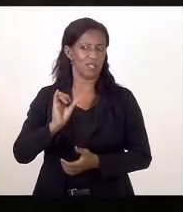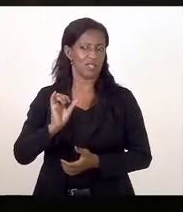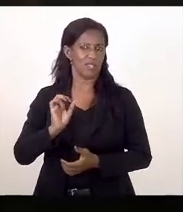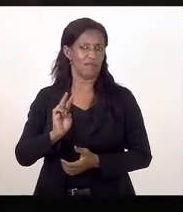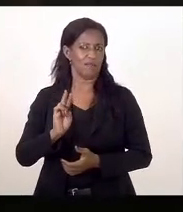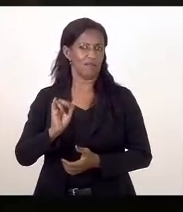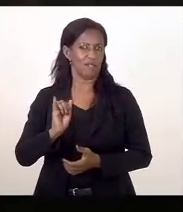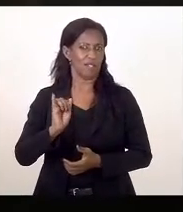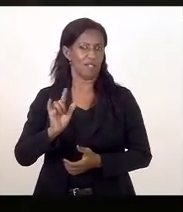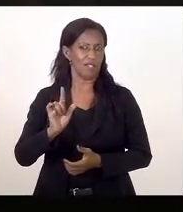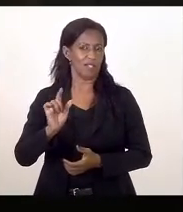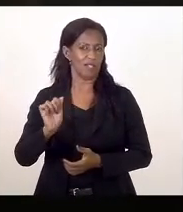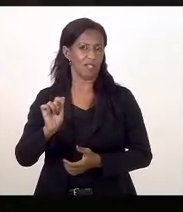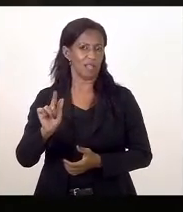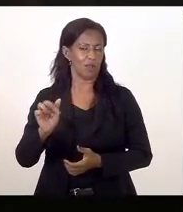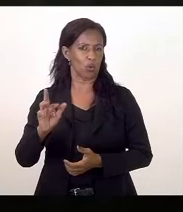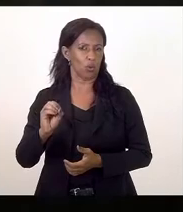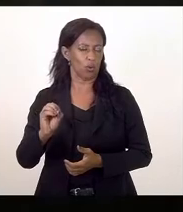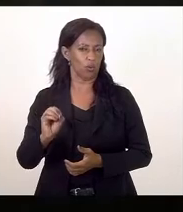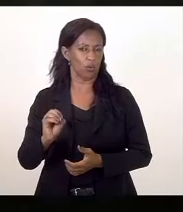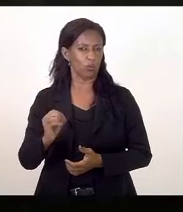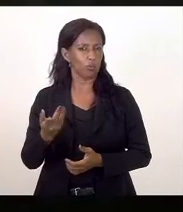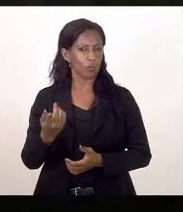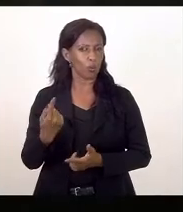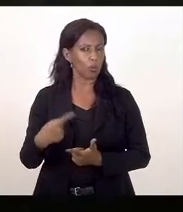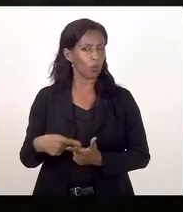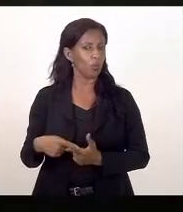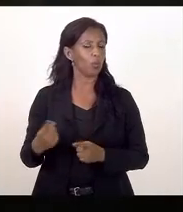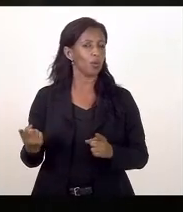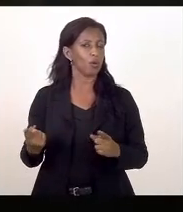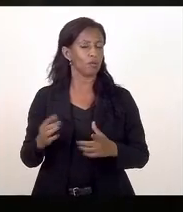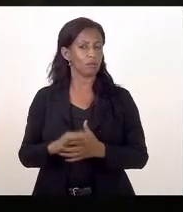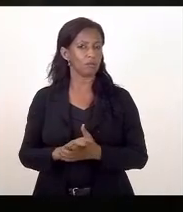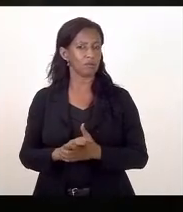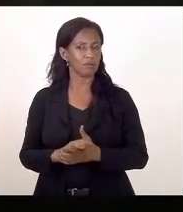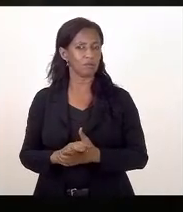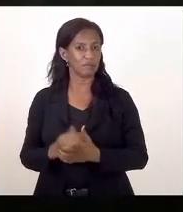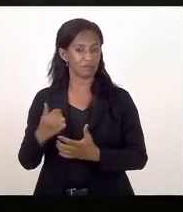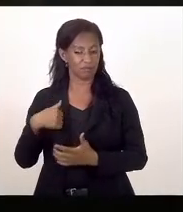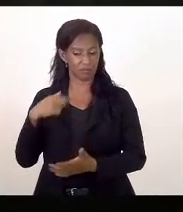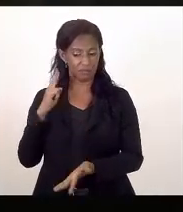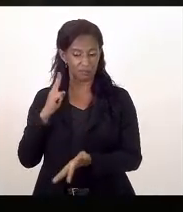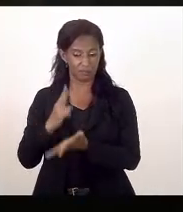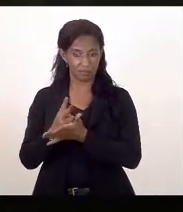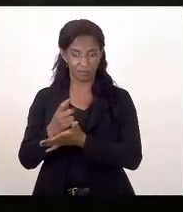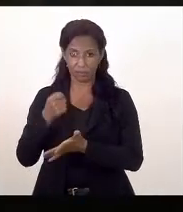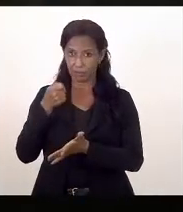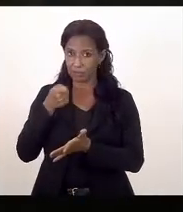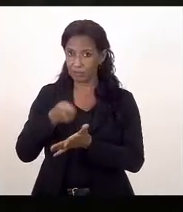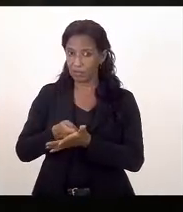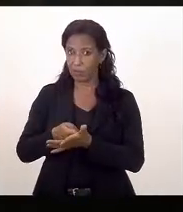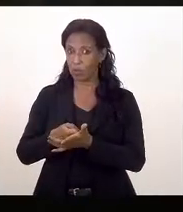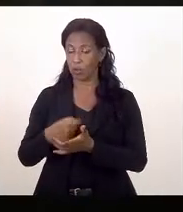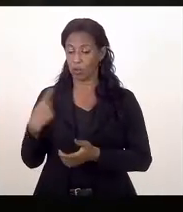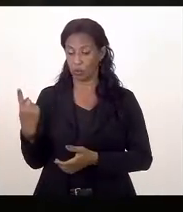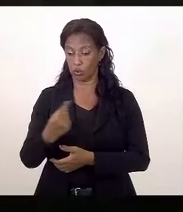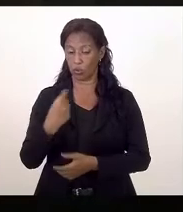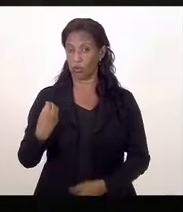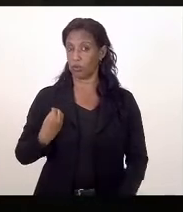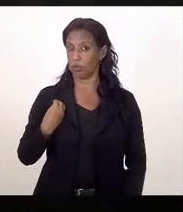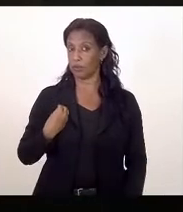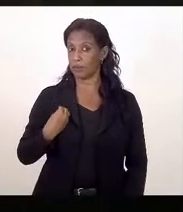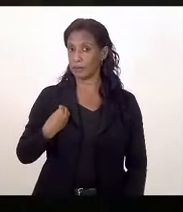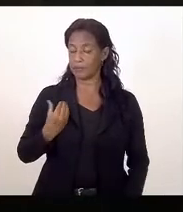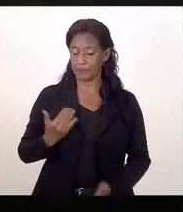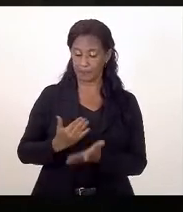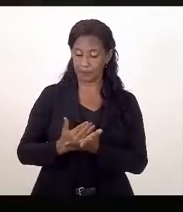Porque, o que eu sempre afirmo, nós estamos vivendo o